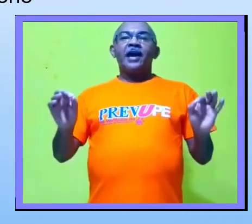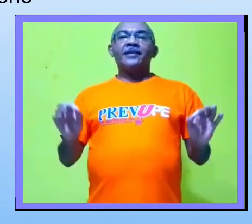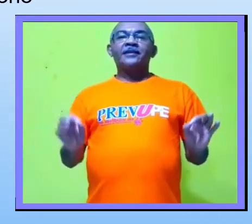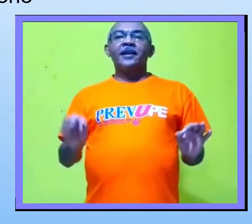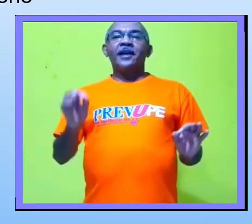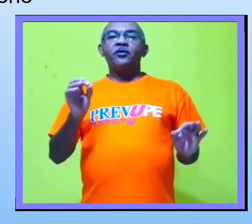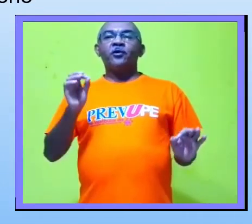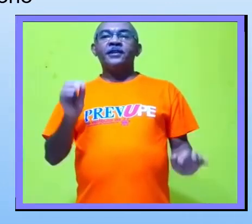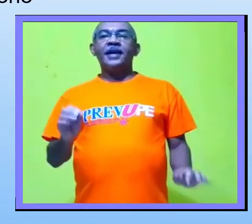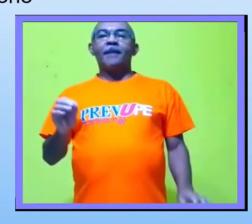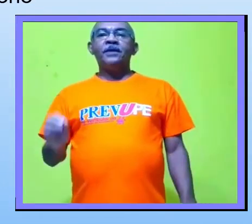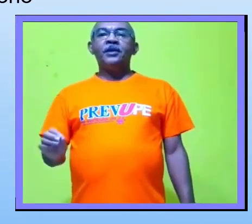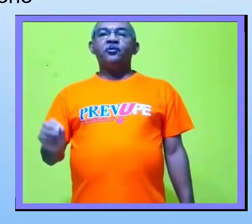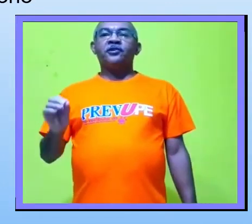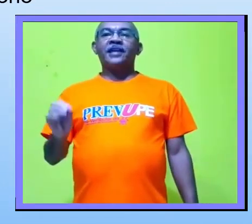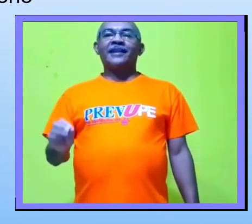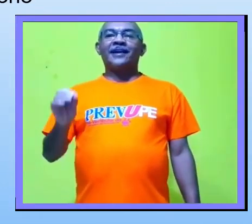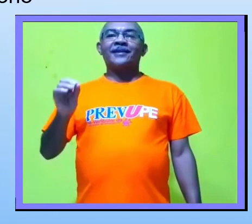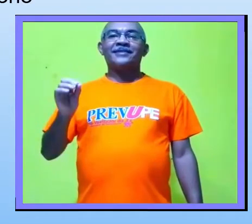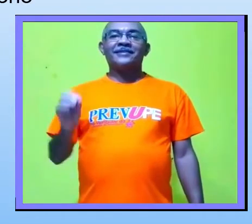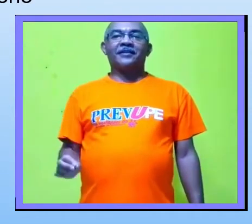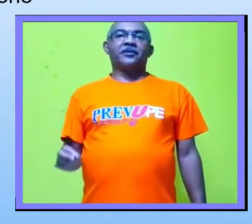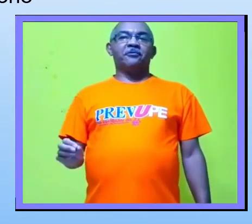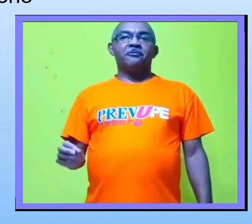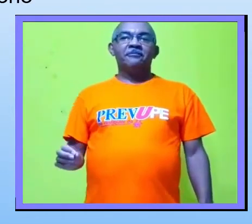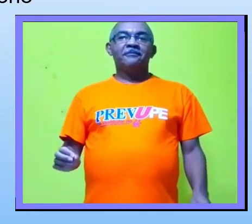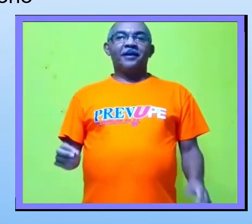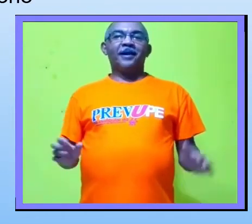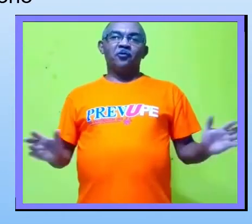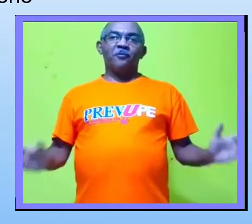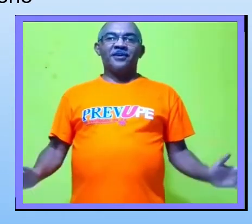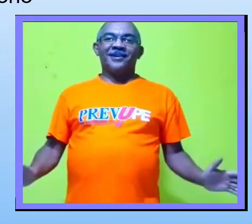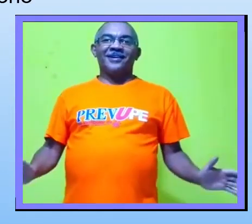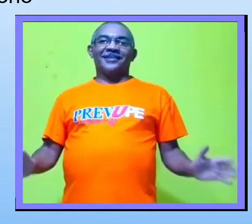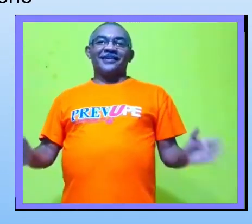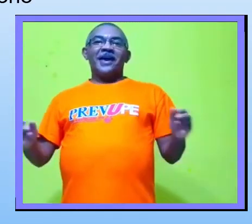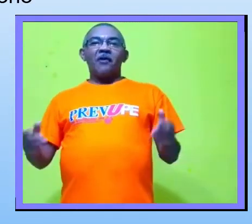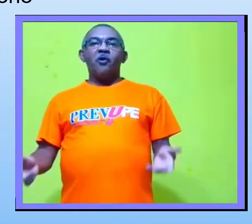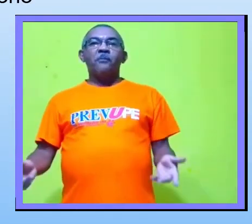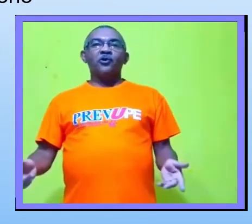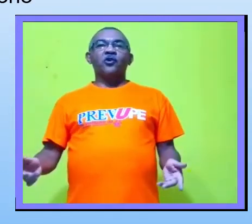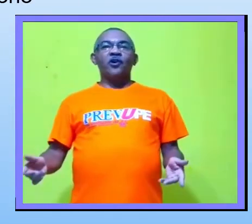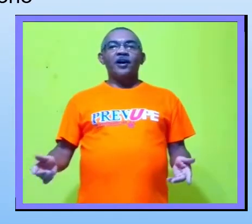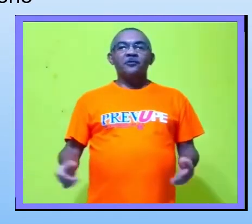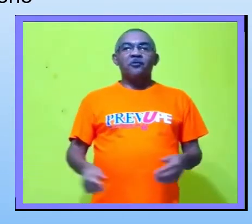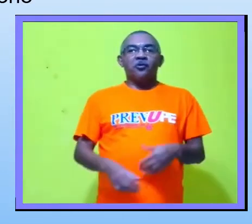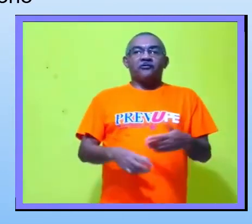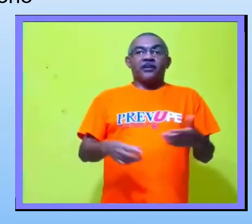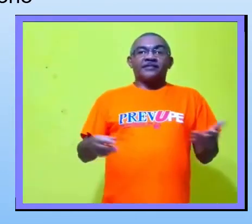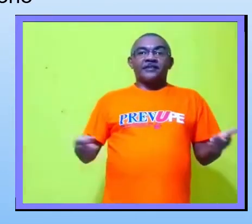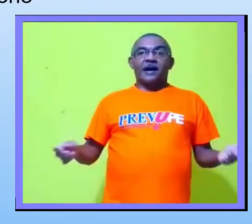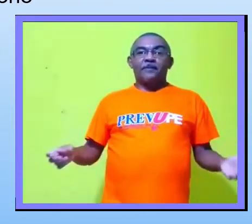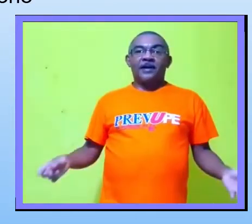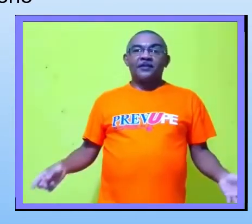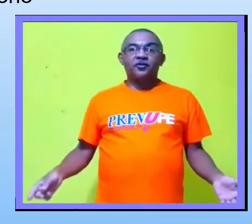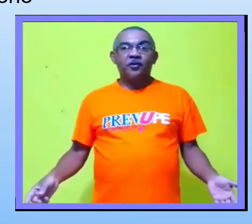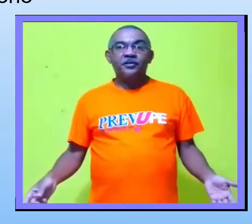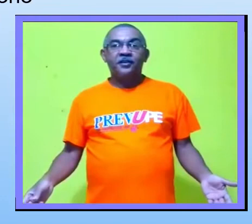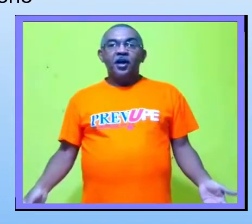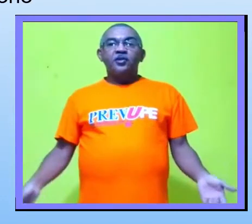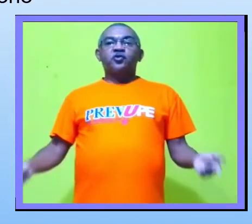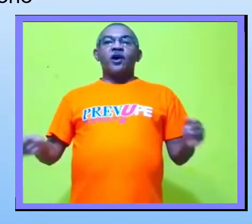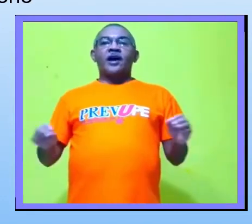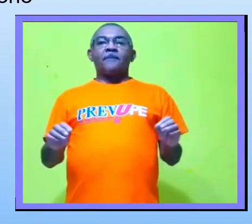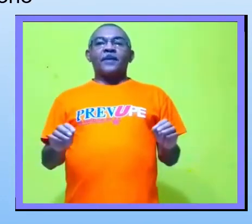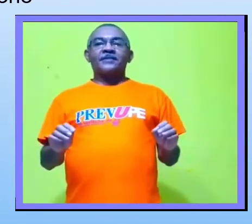ácido etilenodiamino tetracético. É um nome grande. É um composto orgânico com diversas